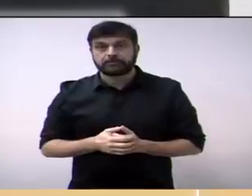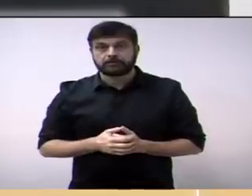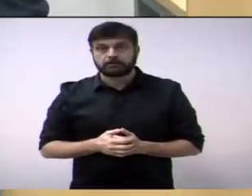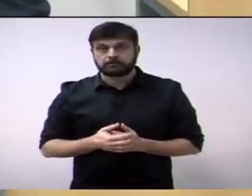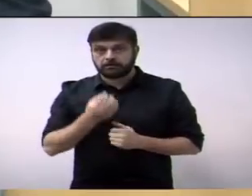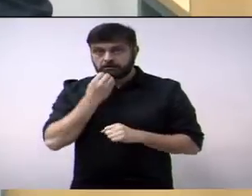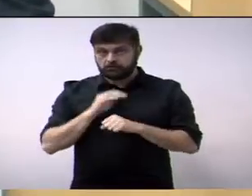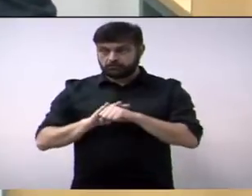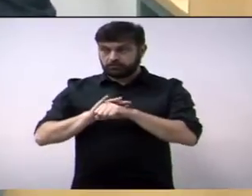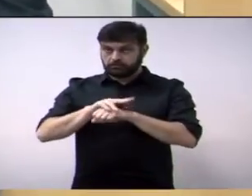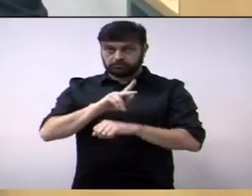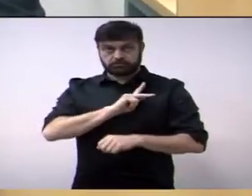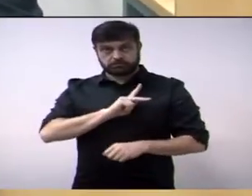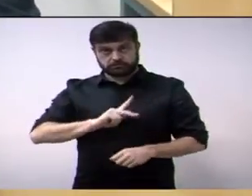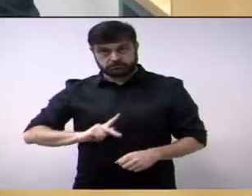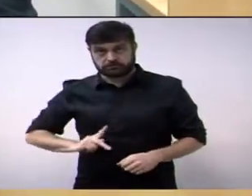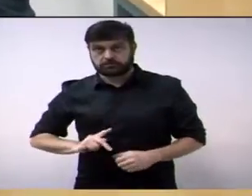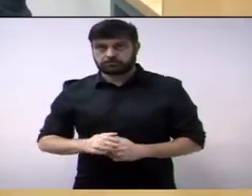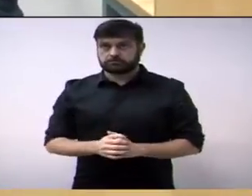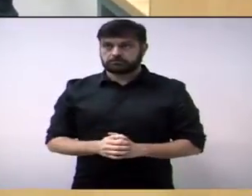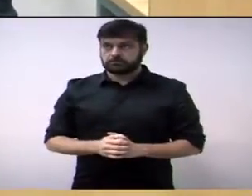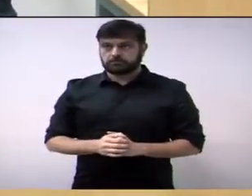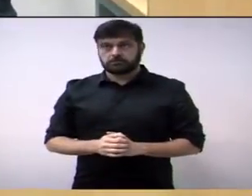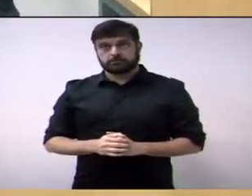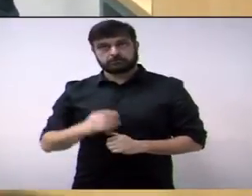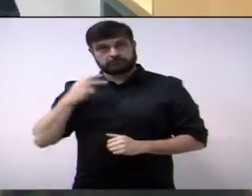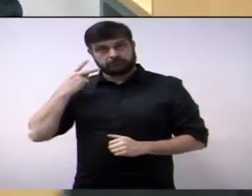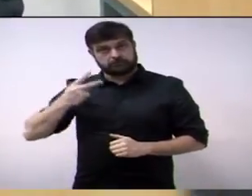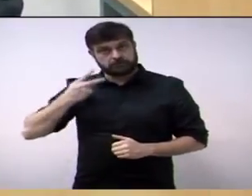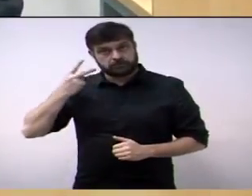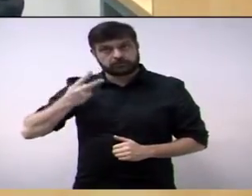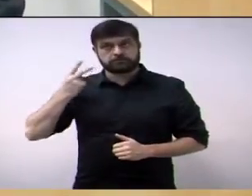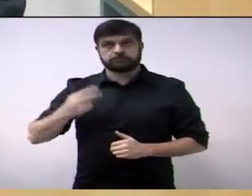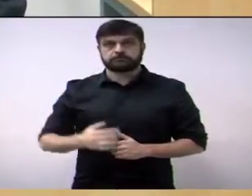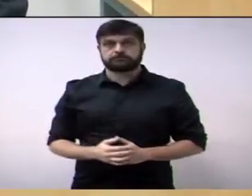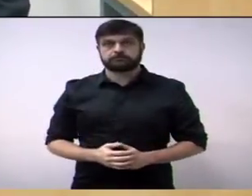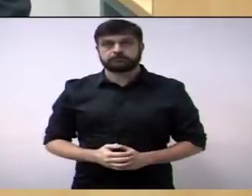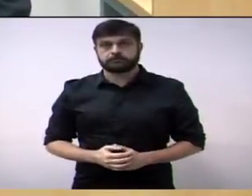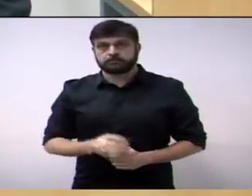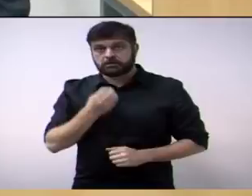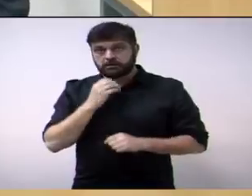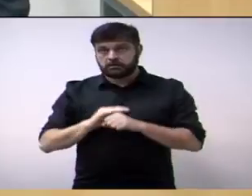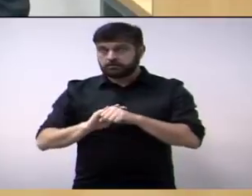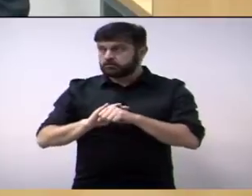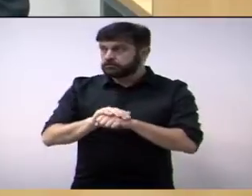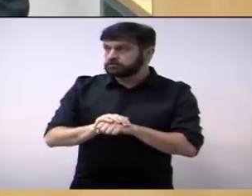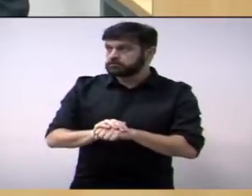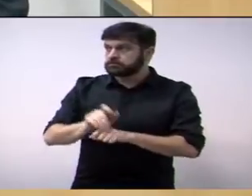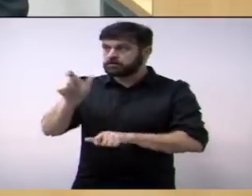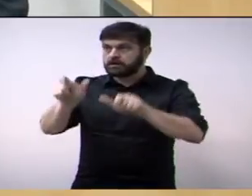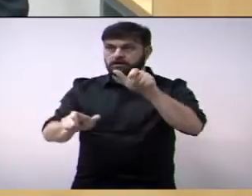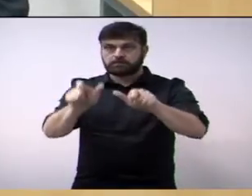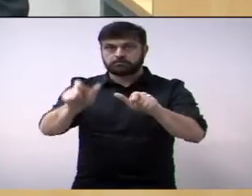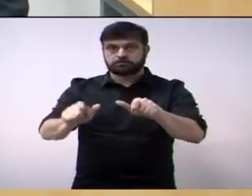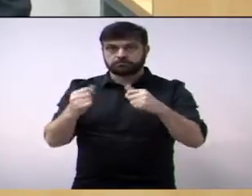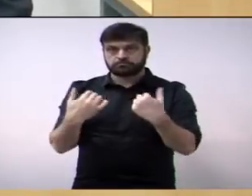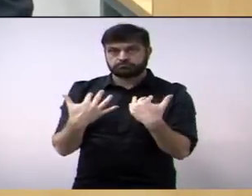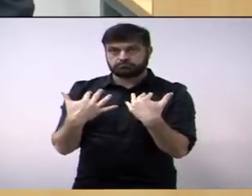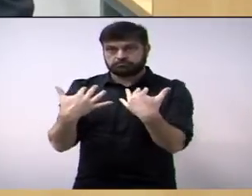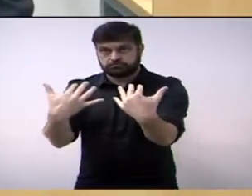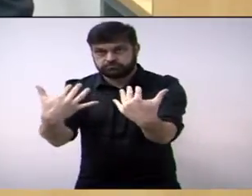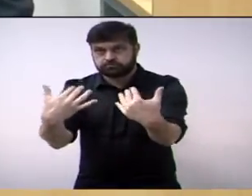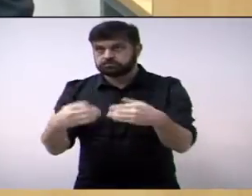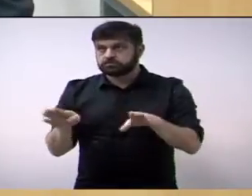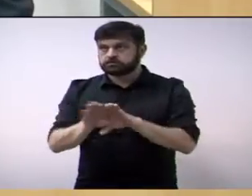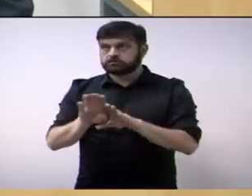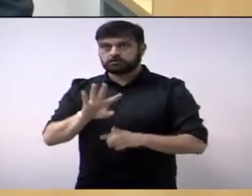Boa noite, presidente. Boa noite, colegas vereadores. Boa noite aqui ao público presente. Boa noite